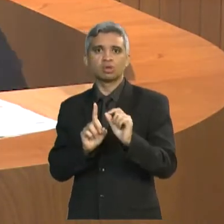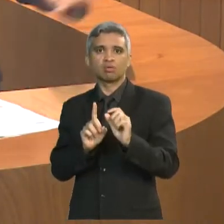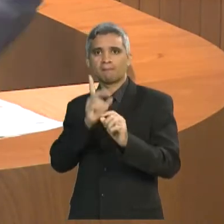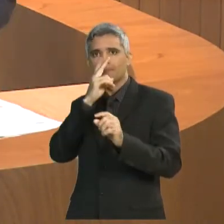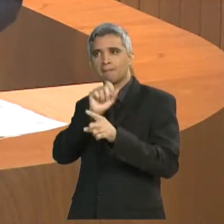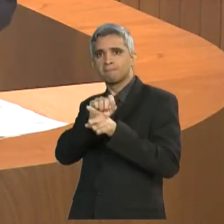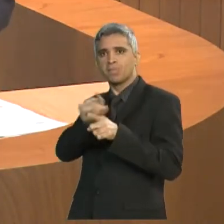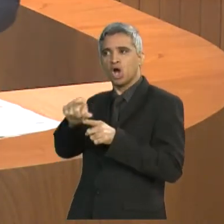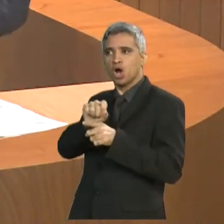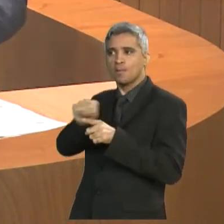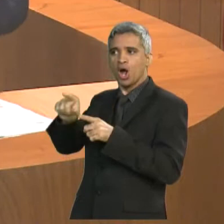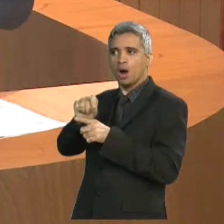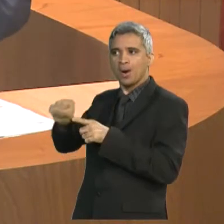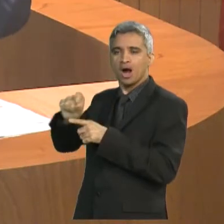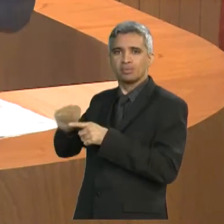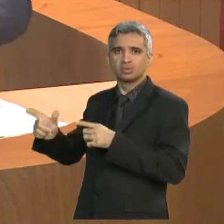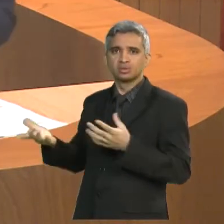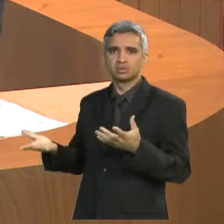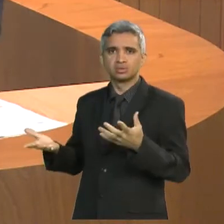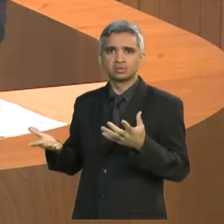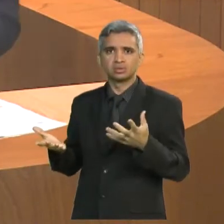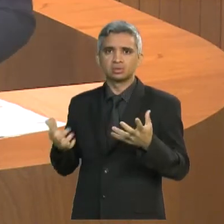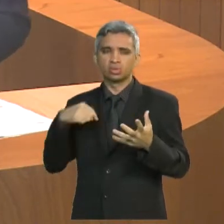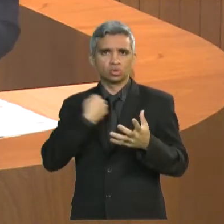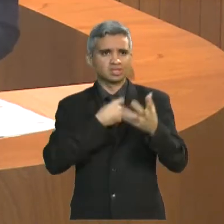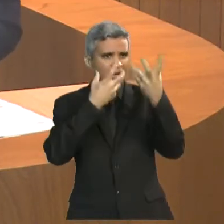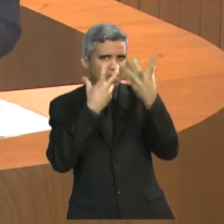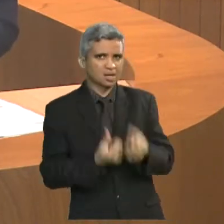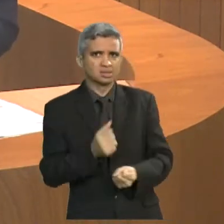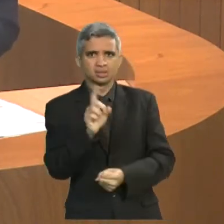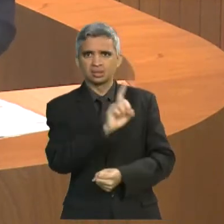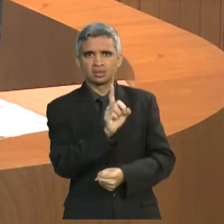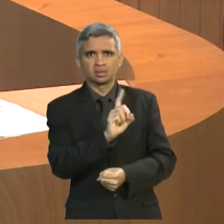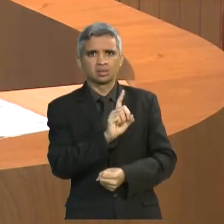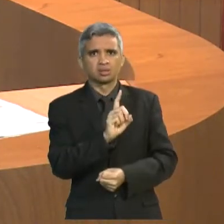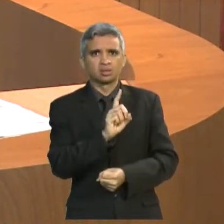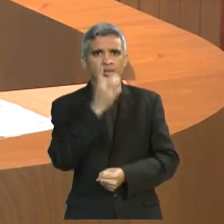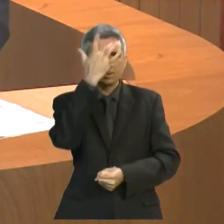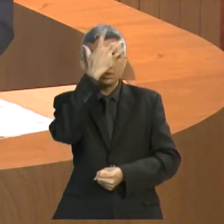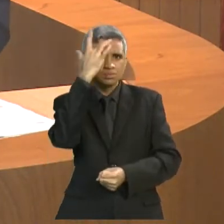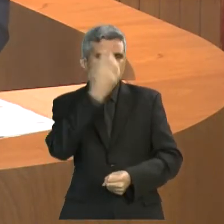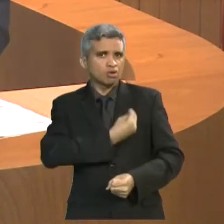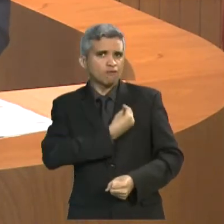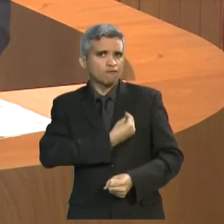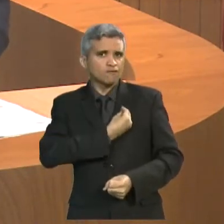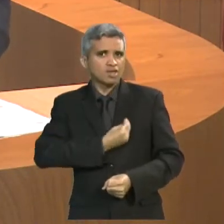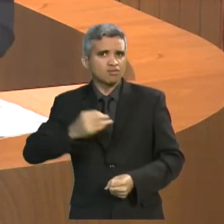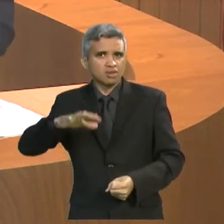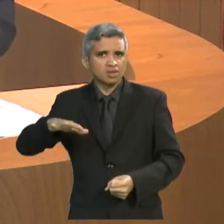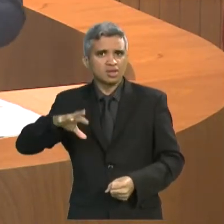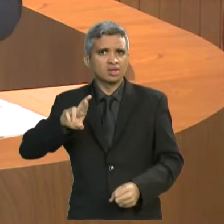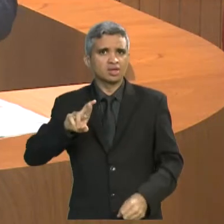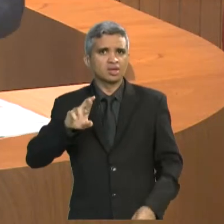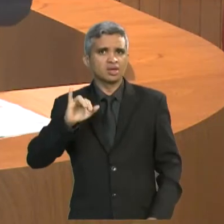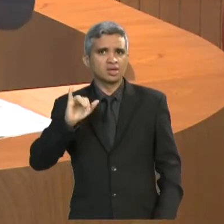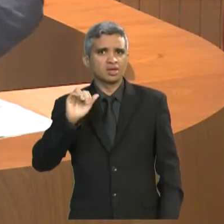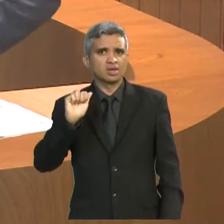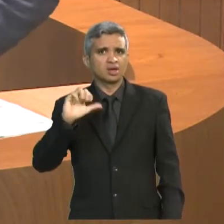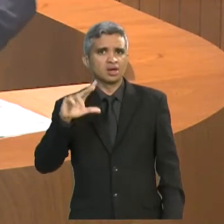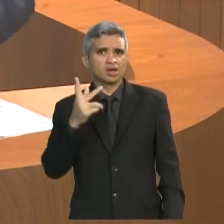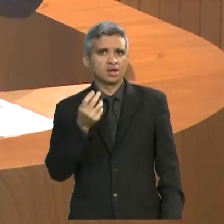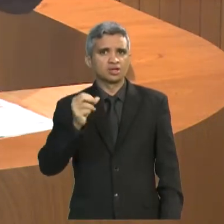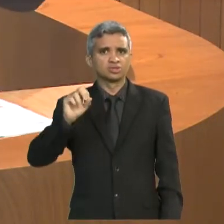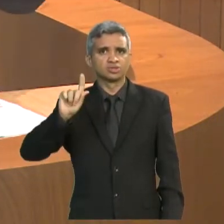tem ligação com Fulano com ciclano não vamos permitir a população de Riacho Grande na população de Riacho Grande Vereador